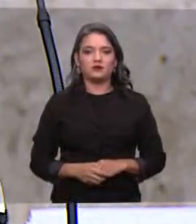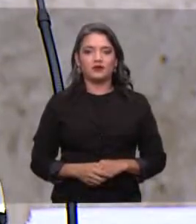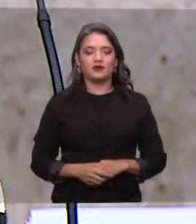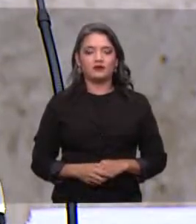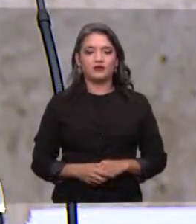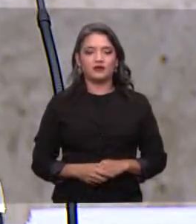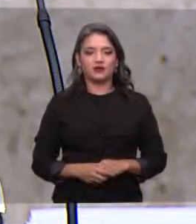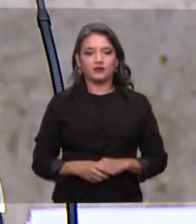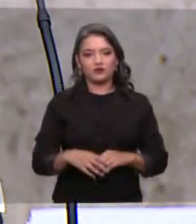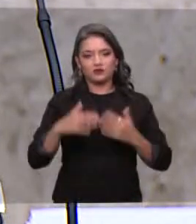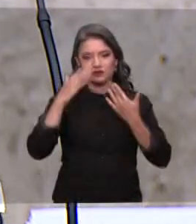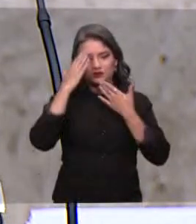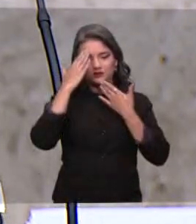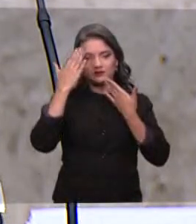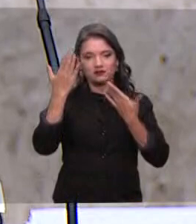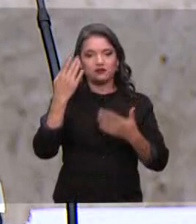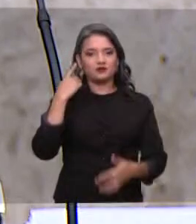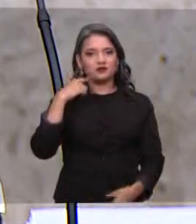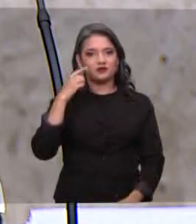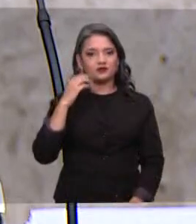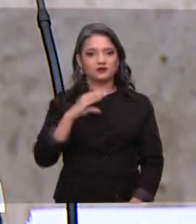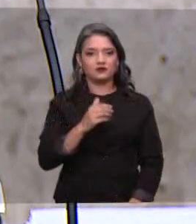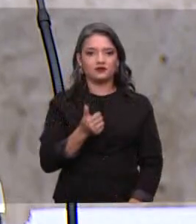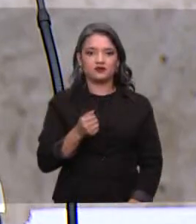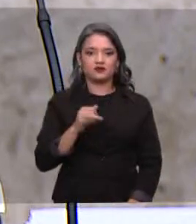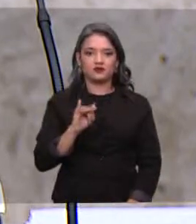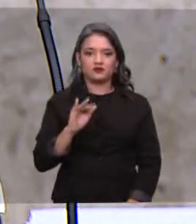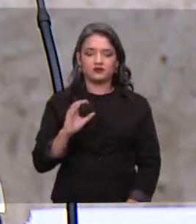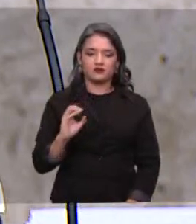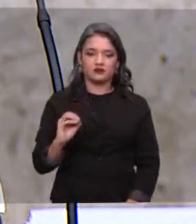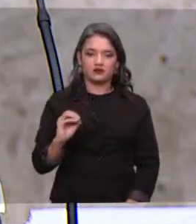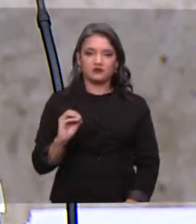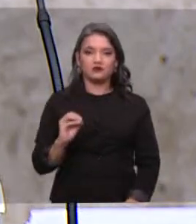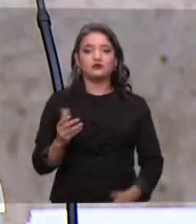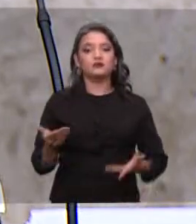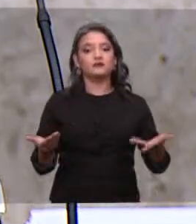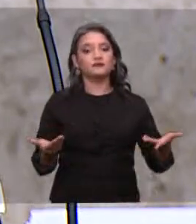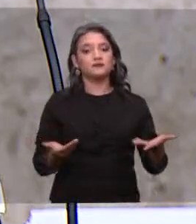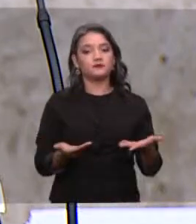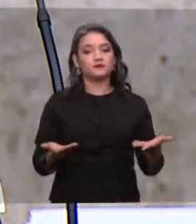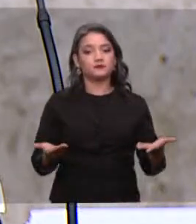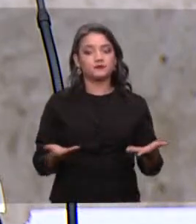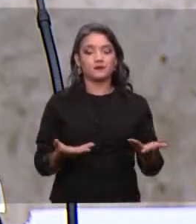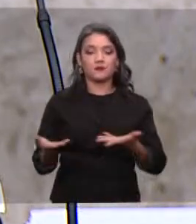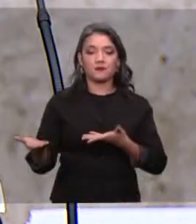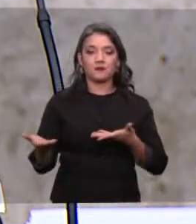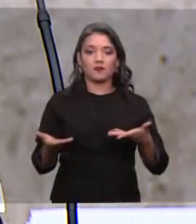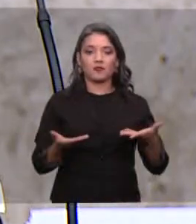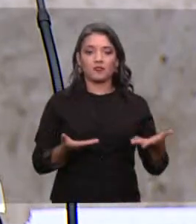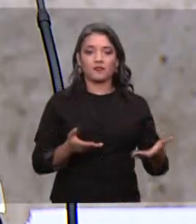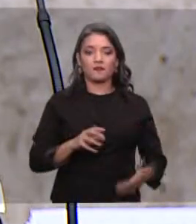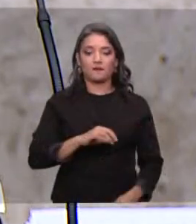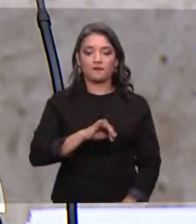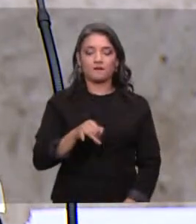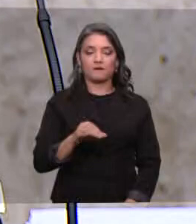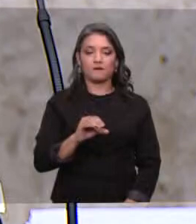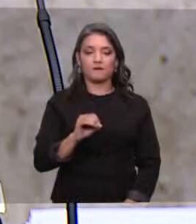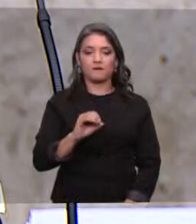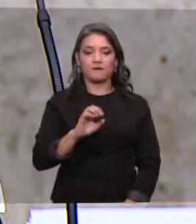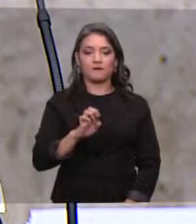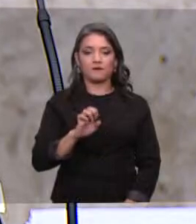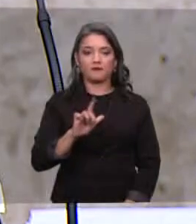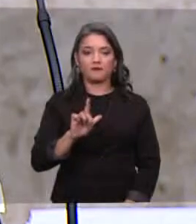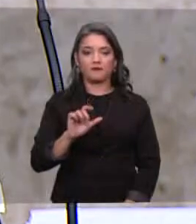Agradeço ao doutor Caio Chaves. Convido agora o doutor Joelson